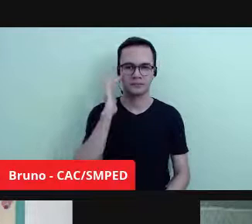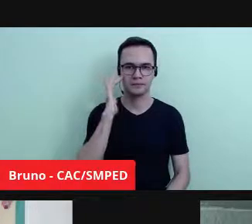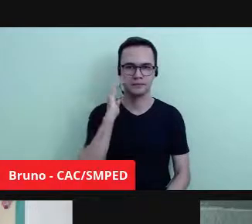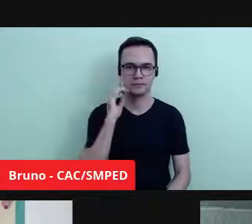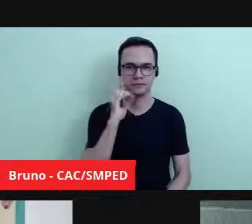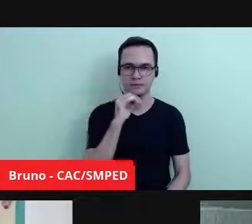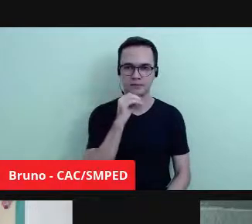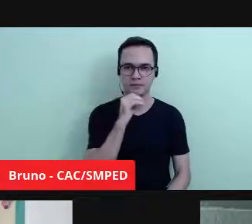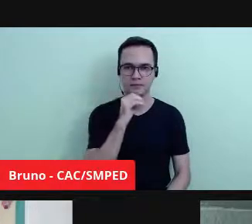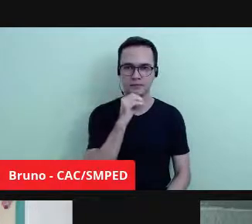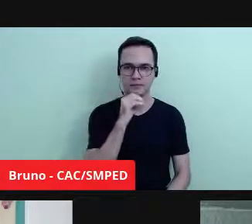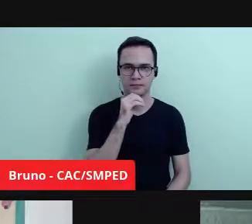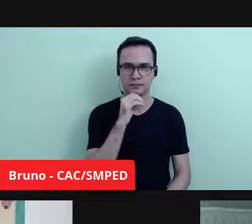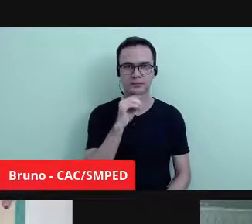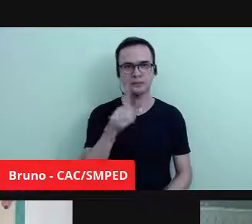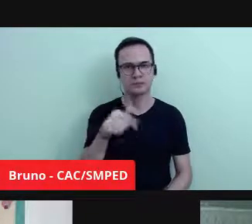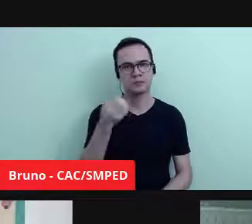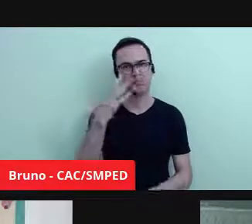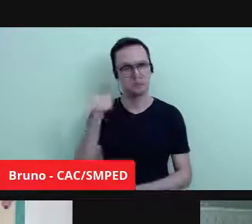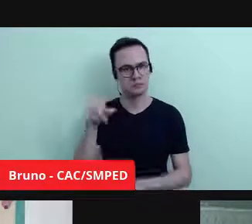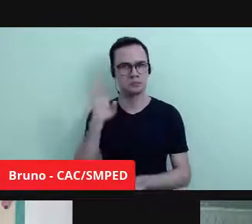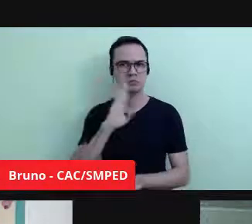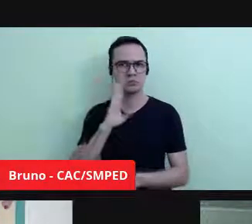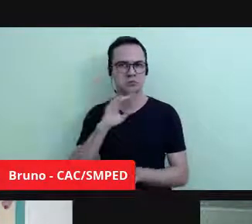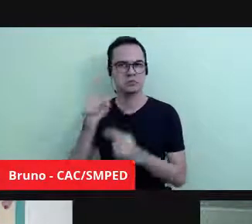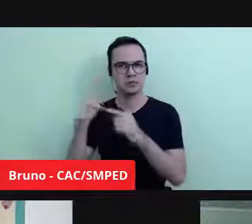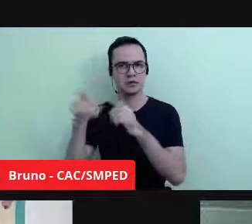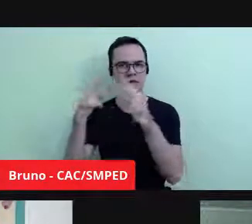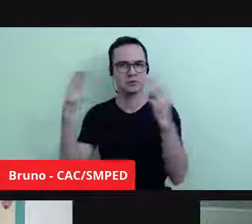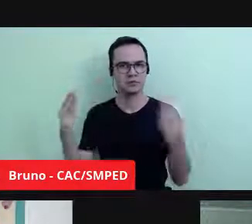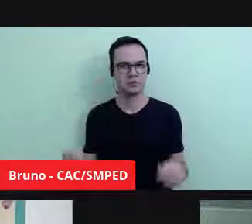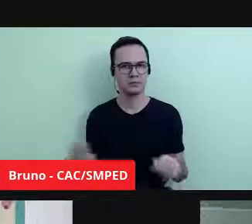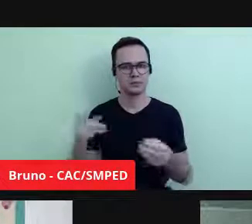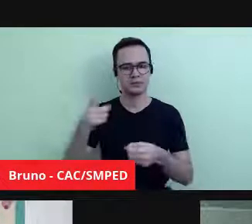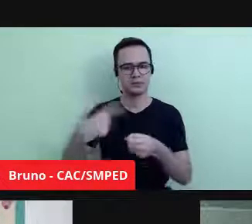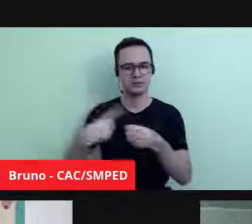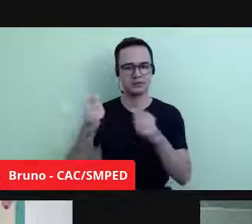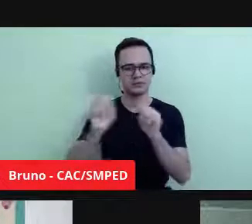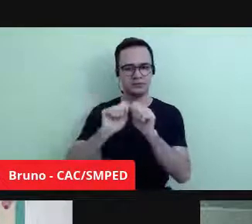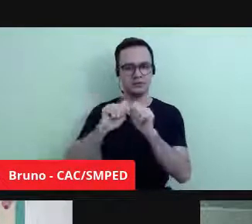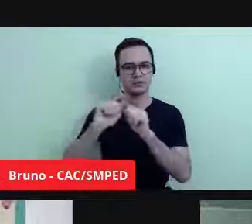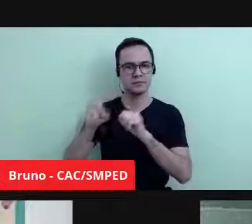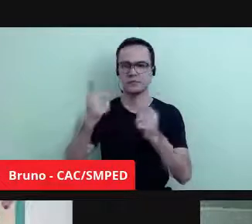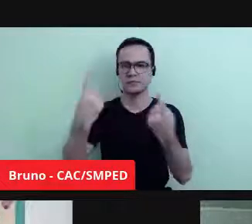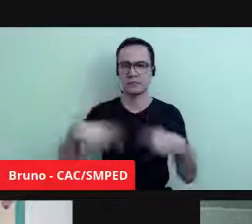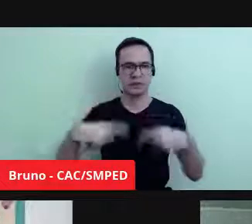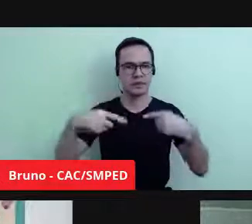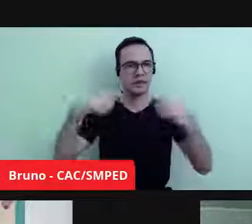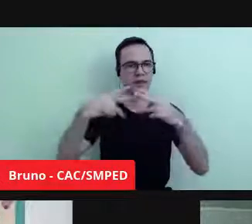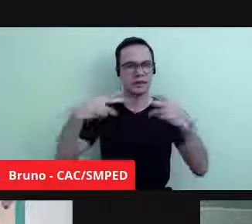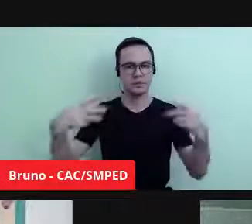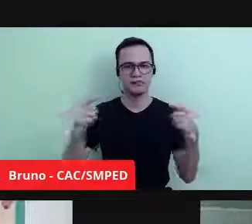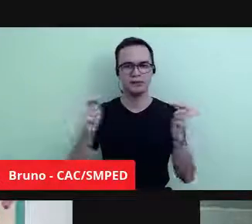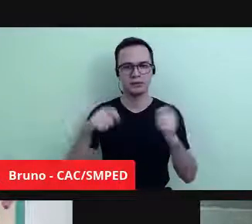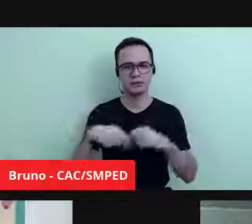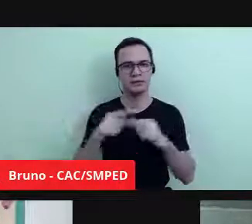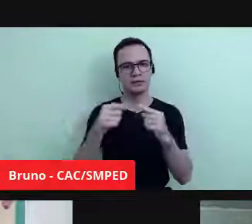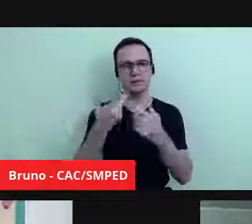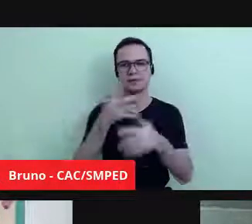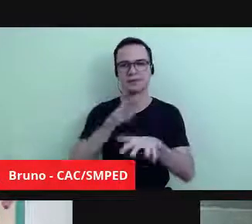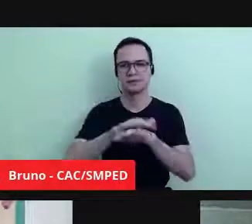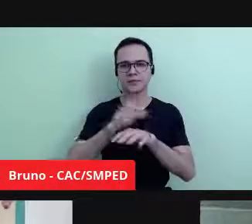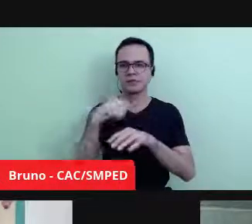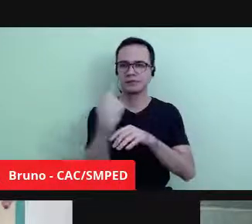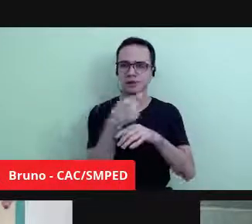uma aposta muito interessante do Museu da Cidade fazer todo esse conjunto de discussões, né, e terminar com essa coisa do museu acessível, né, como a